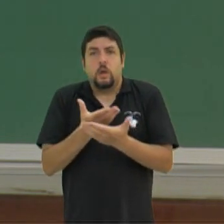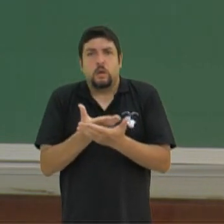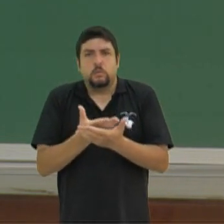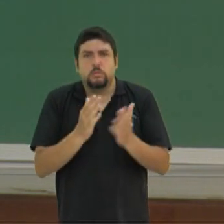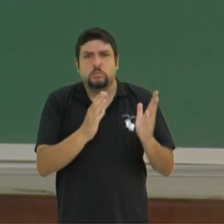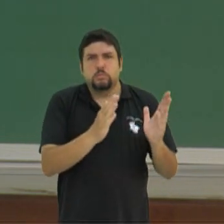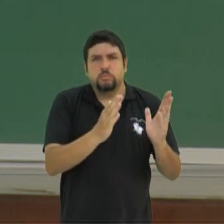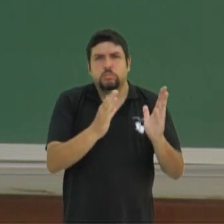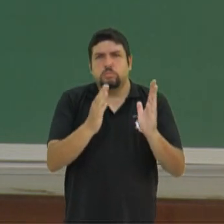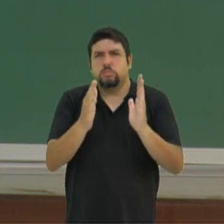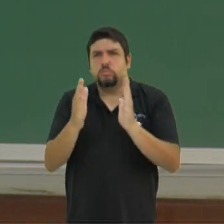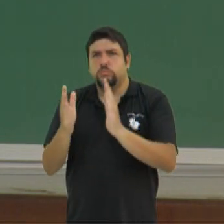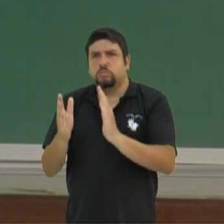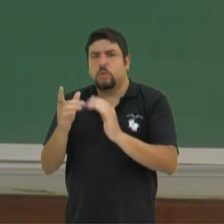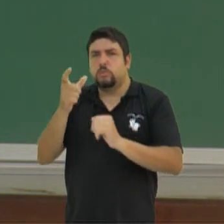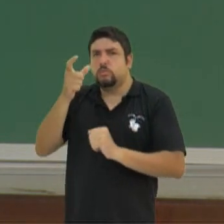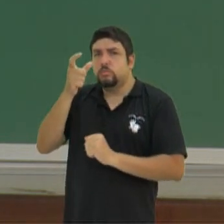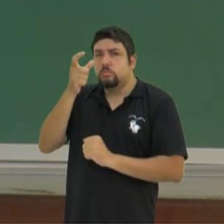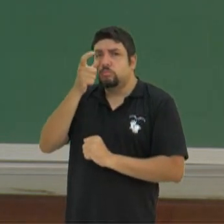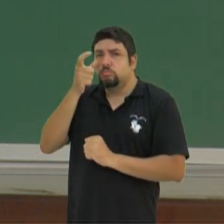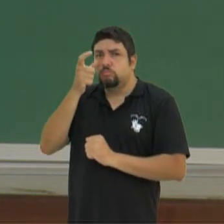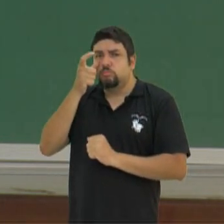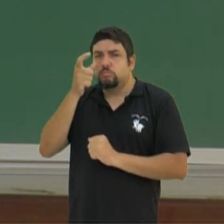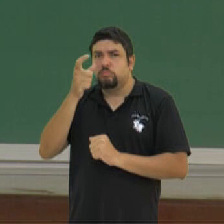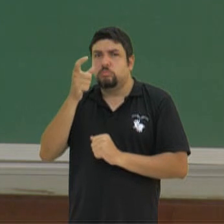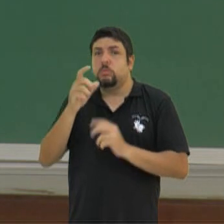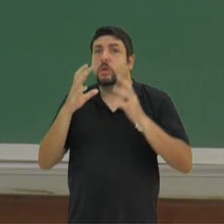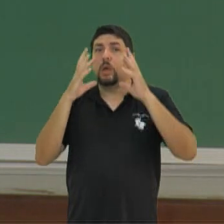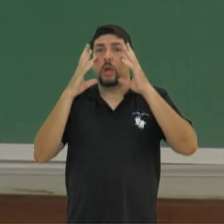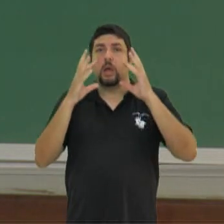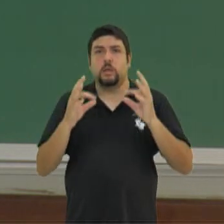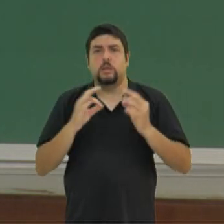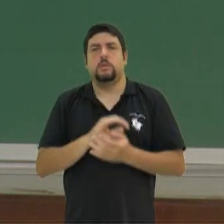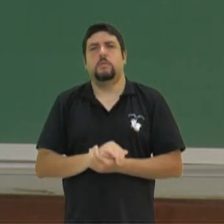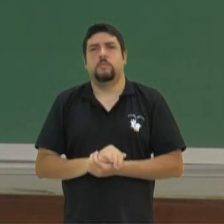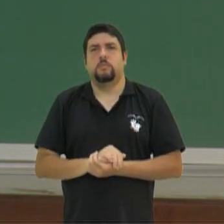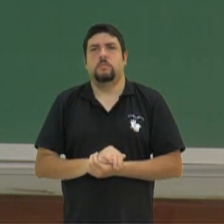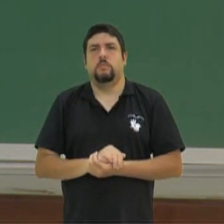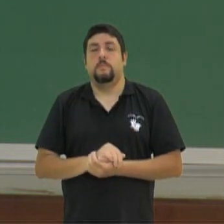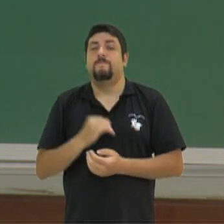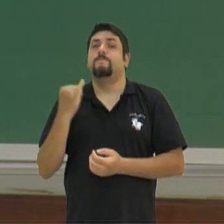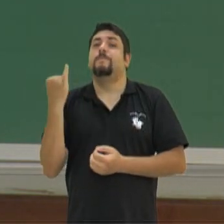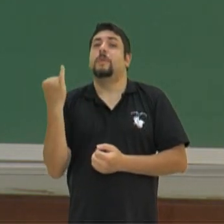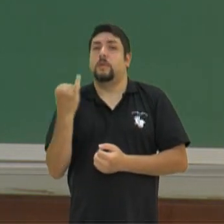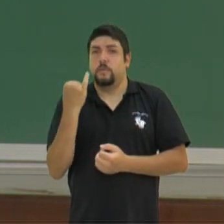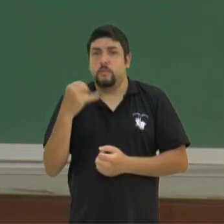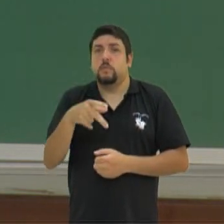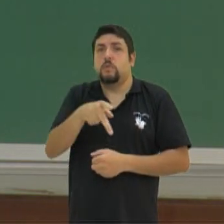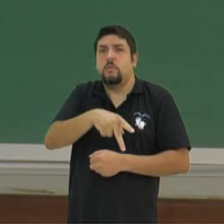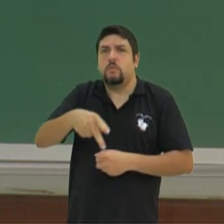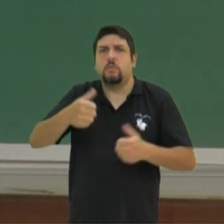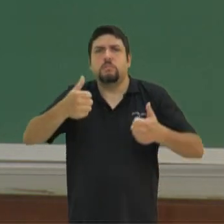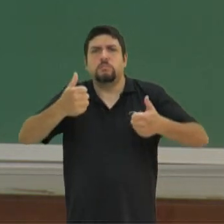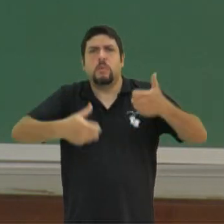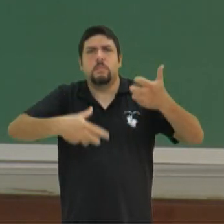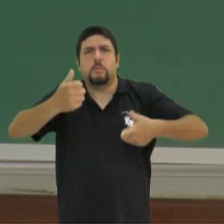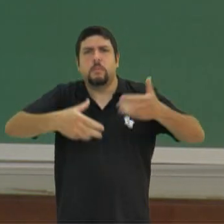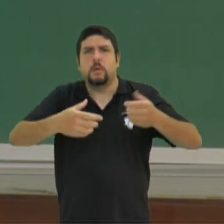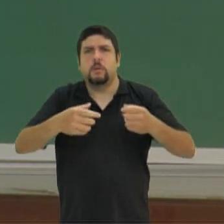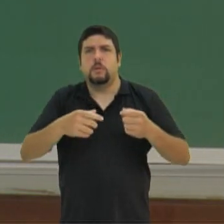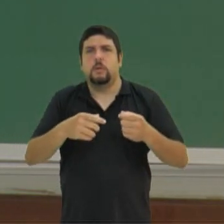com bastante atenção, isso é importante, galera. Prestem atenção naquilo que o professor diz, façam